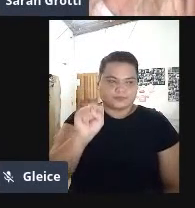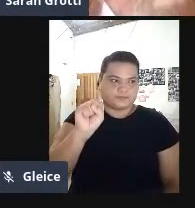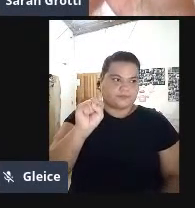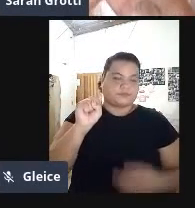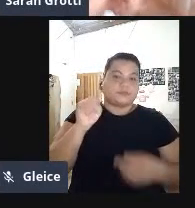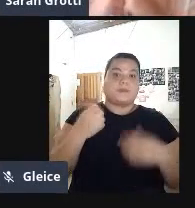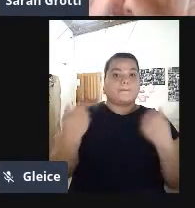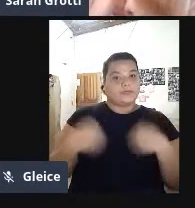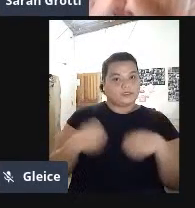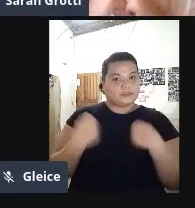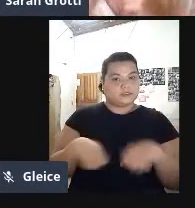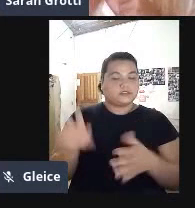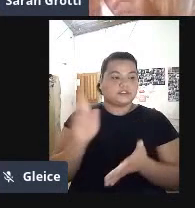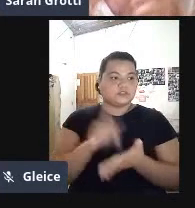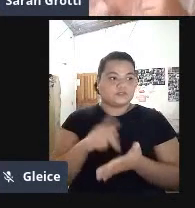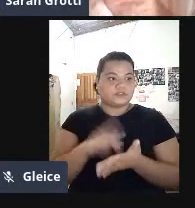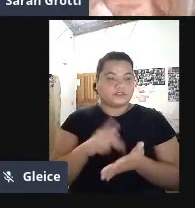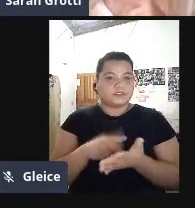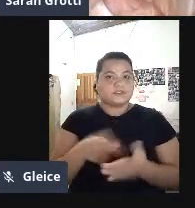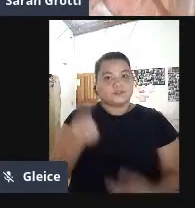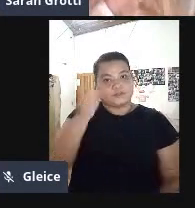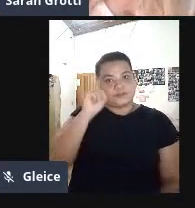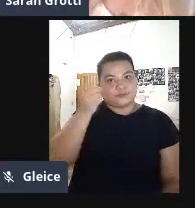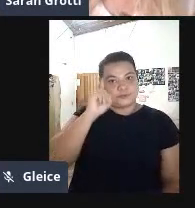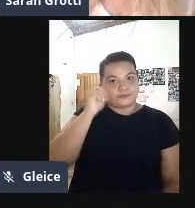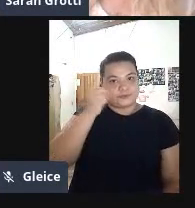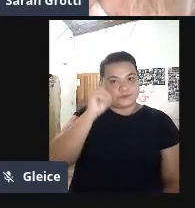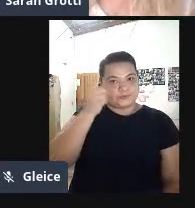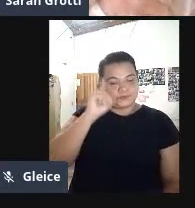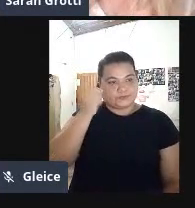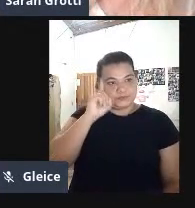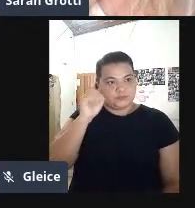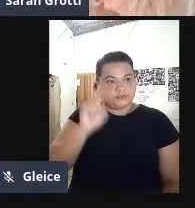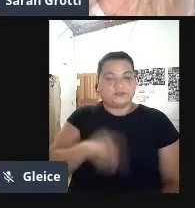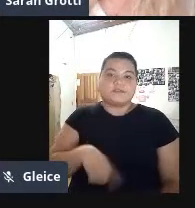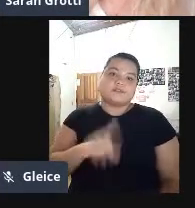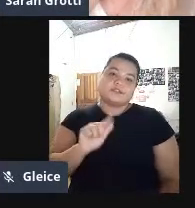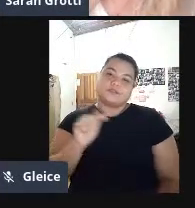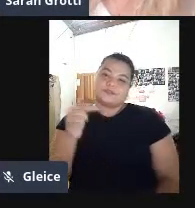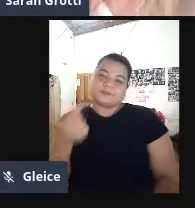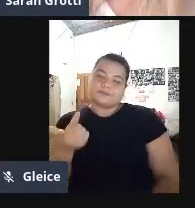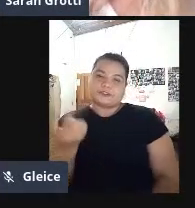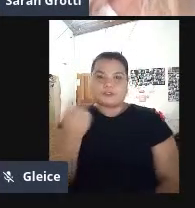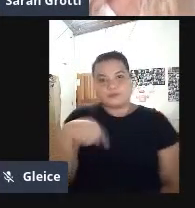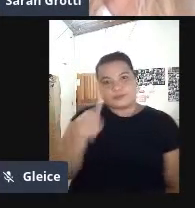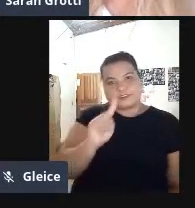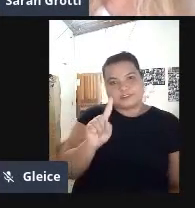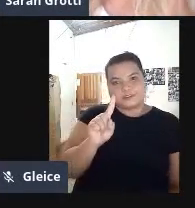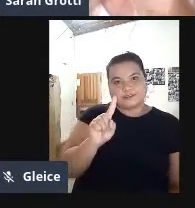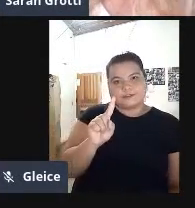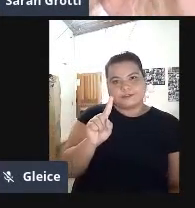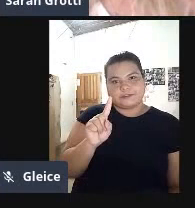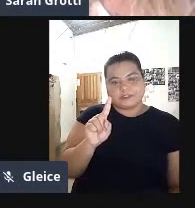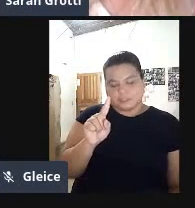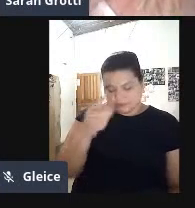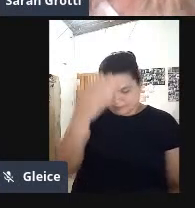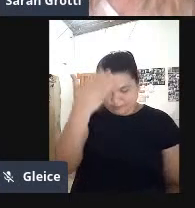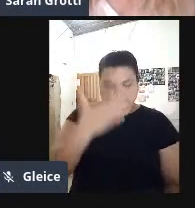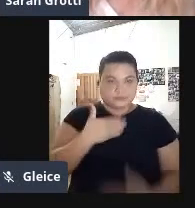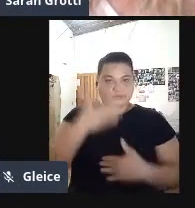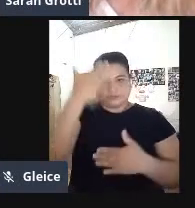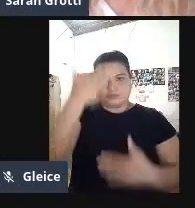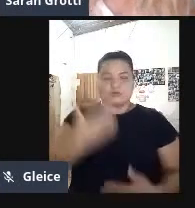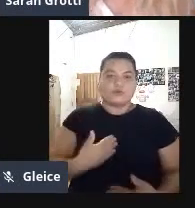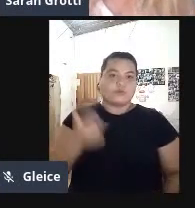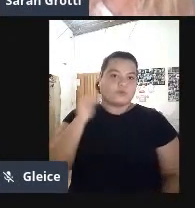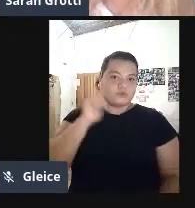que precisamos ingerir para poder obter eles, e os não essenciais é que o organismo mesmo já consegue